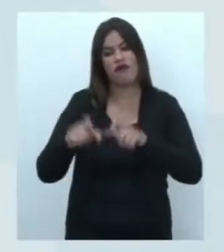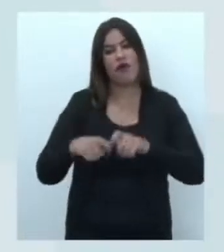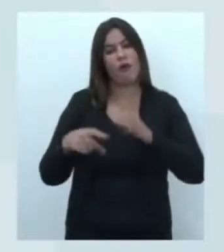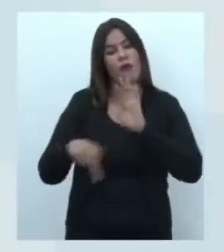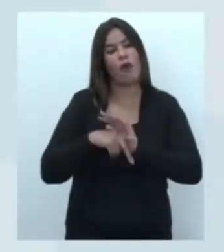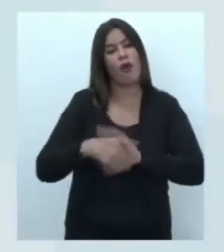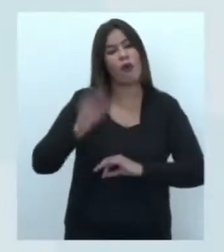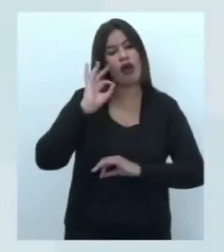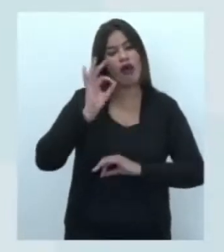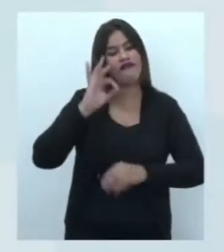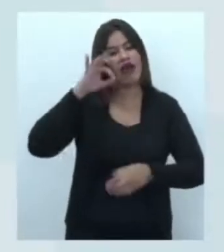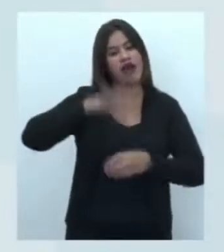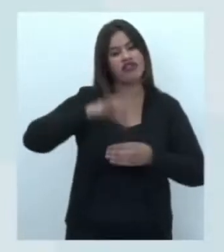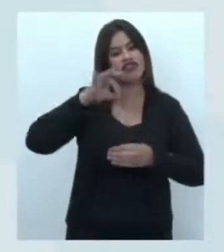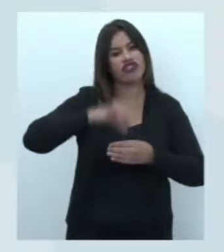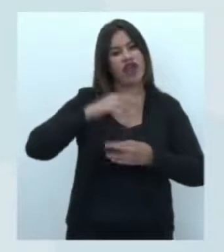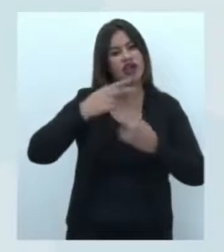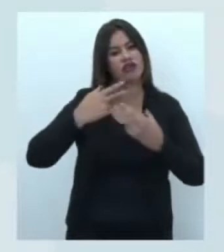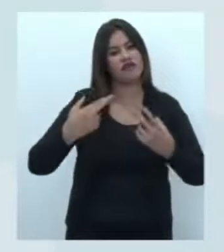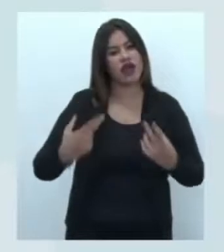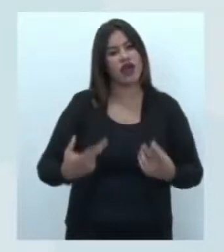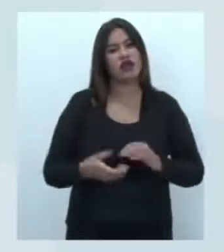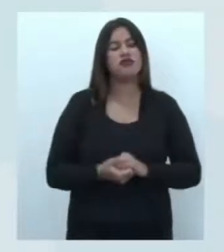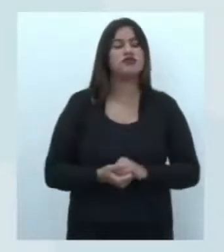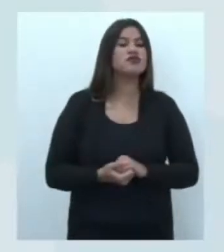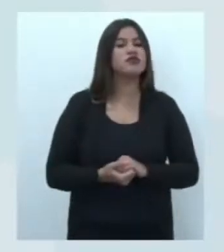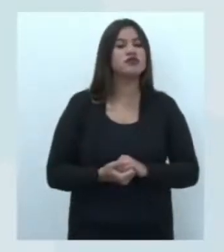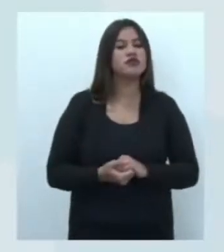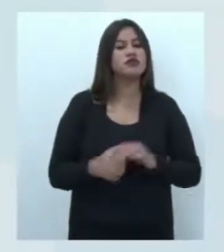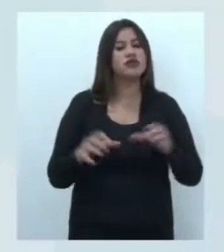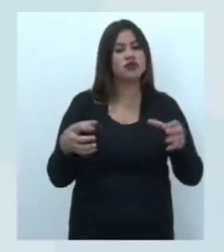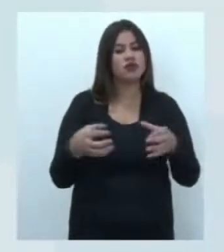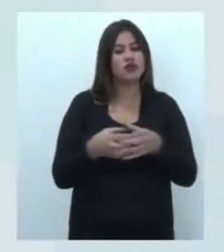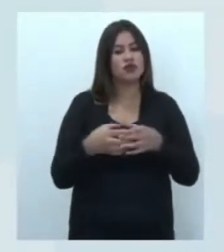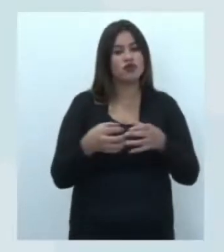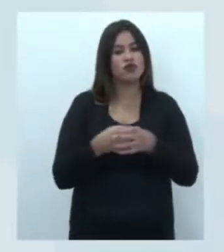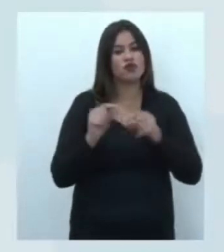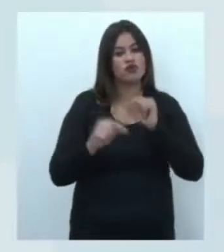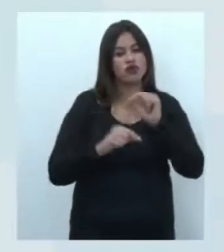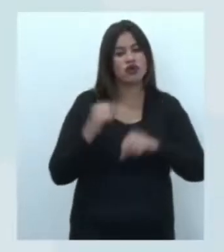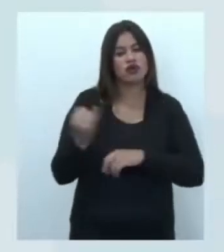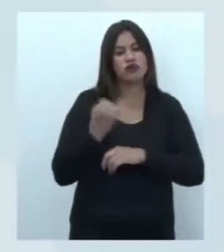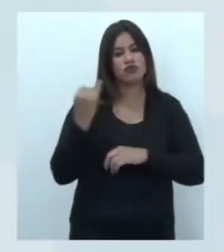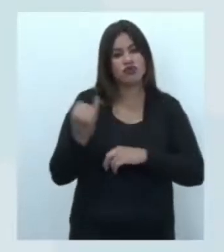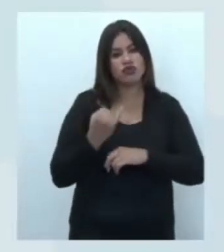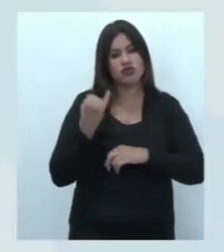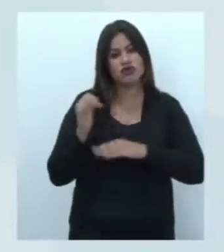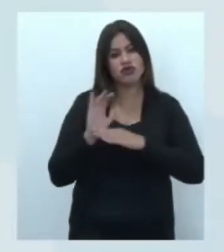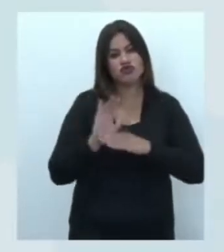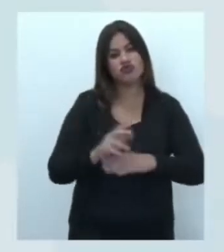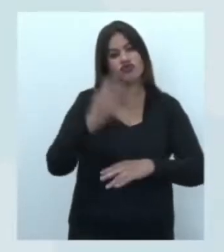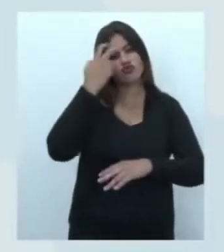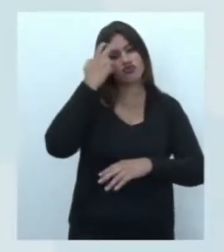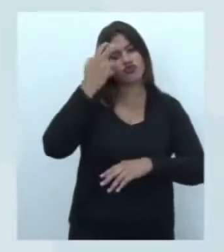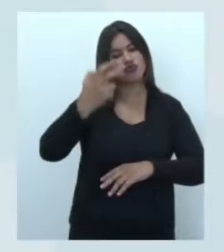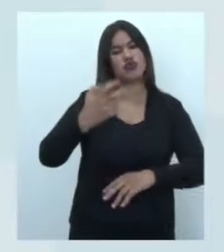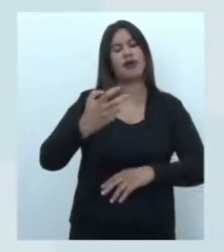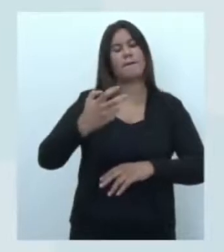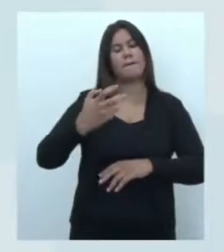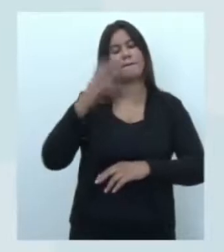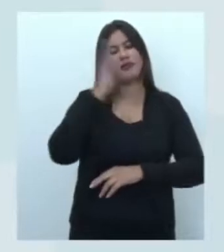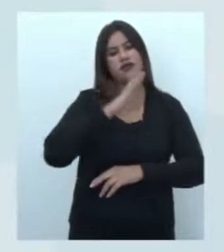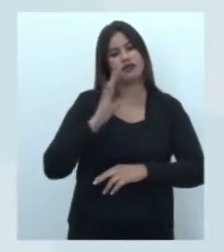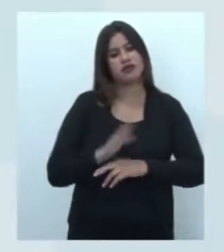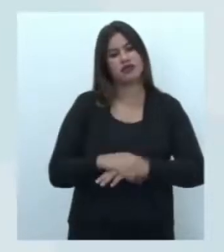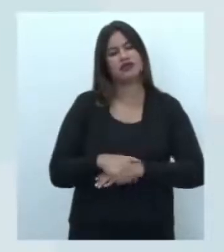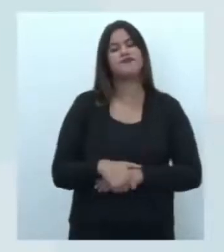cafés, né, de chás, e é um grupo muito importante para a formação da cultura brasileira. E